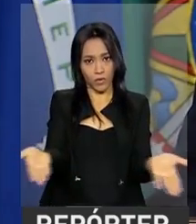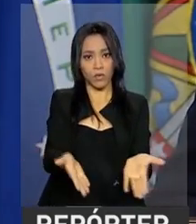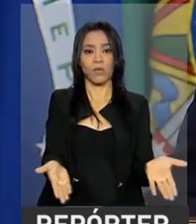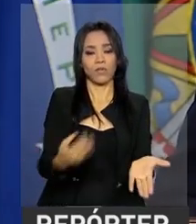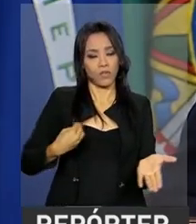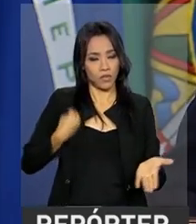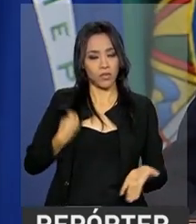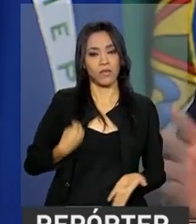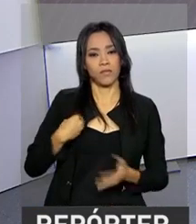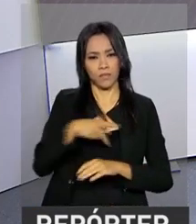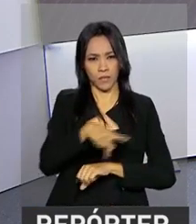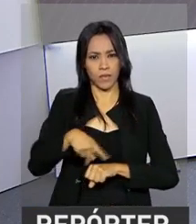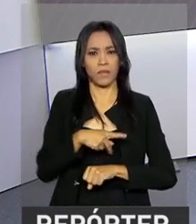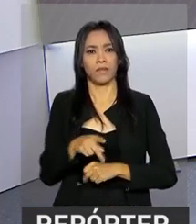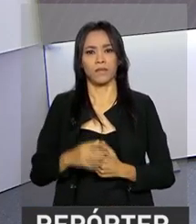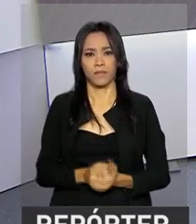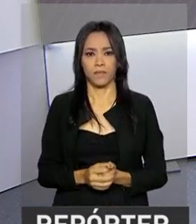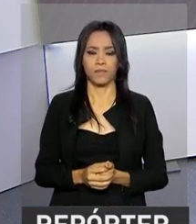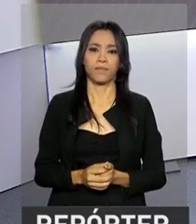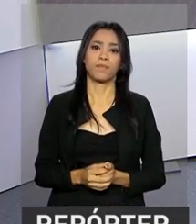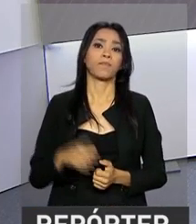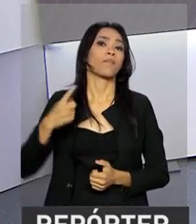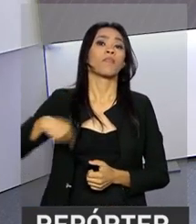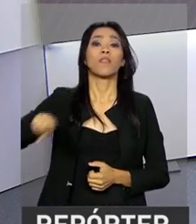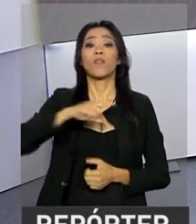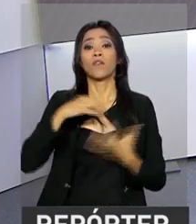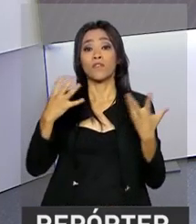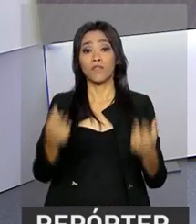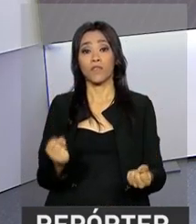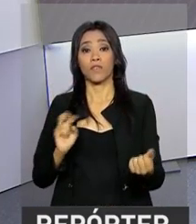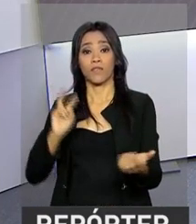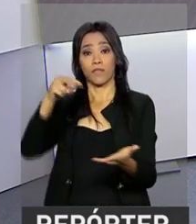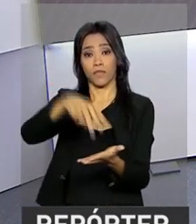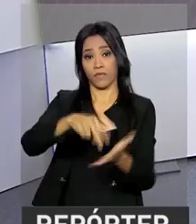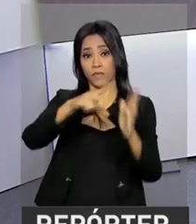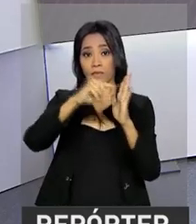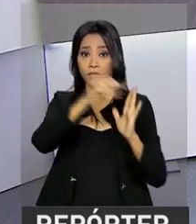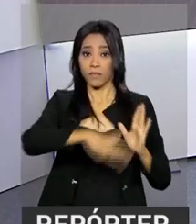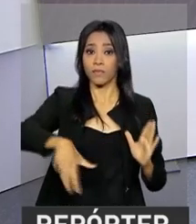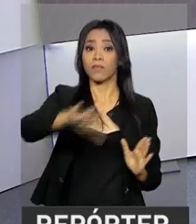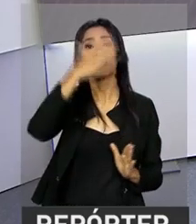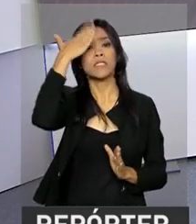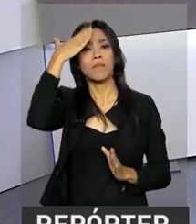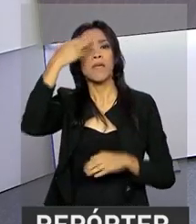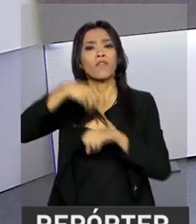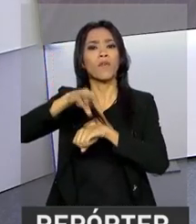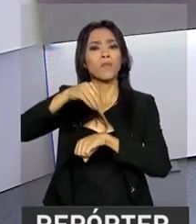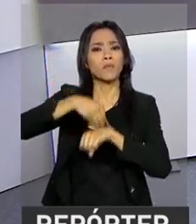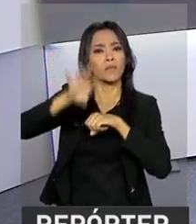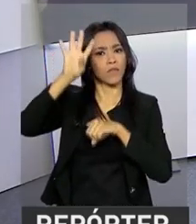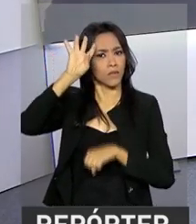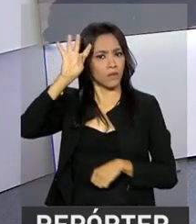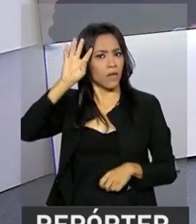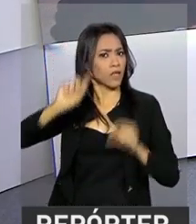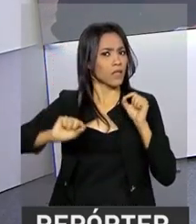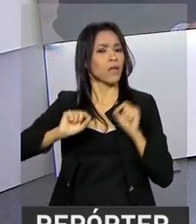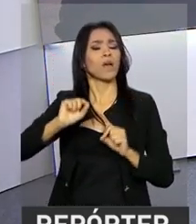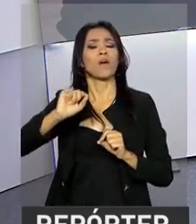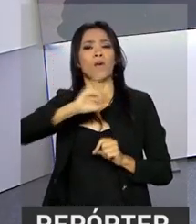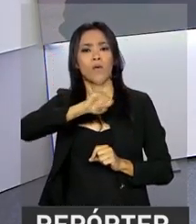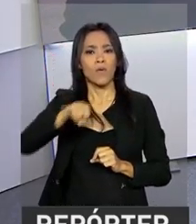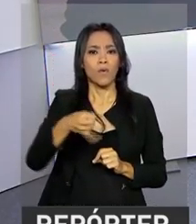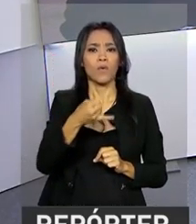existe no país e a gente vai agora ao palácio Planalto saber as informações desta quarta-feira com o repórter João Pedro